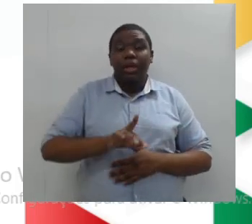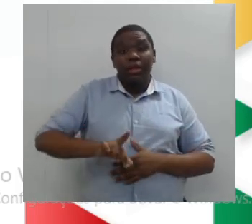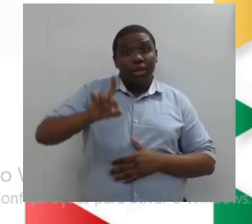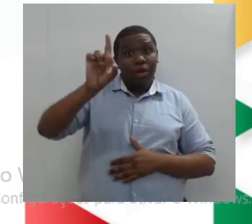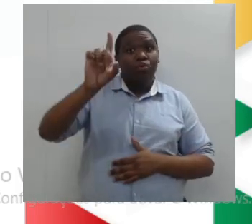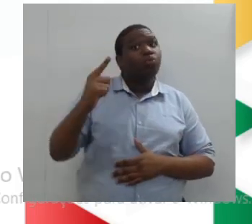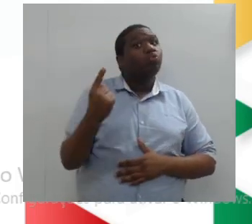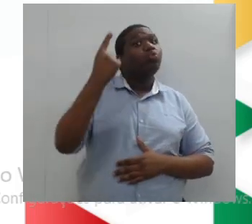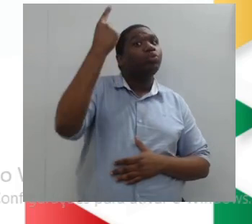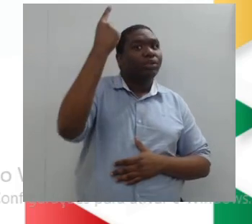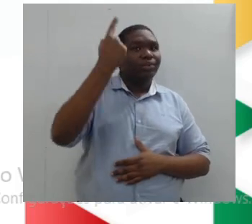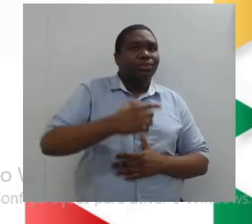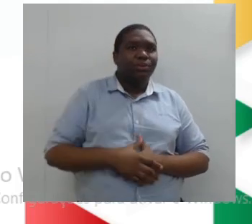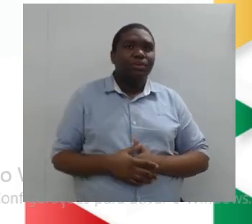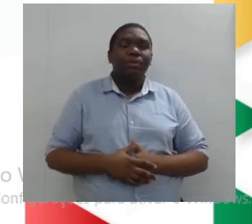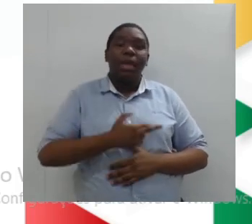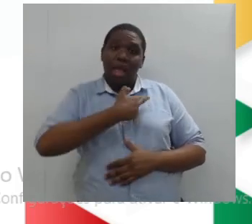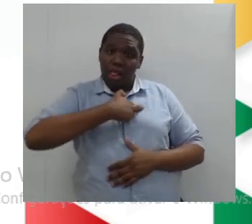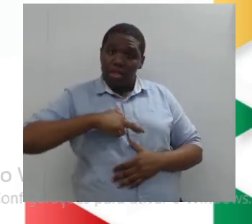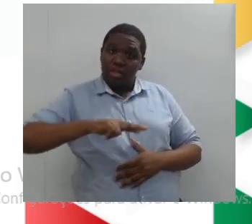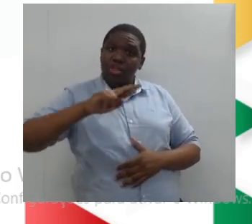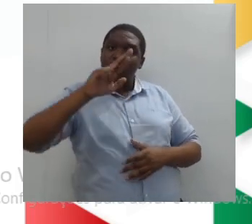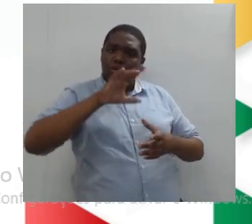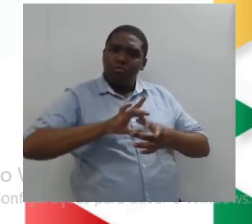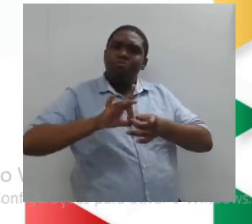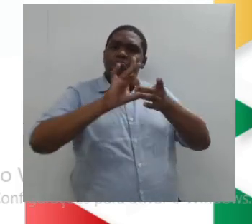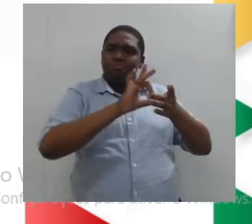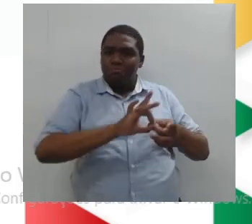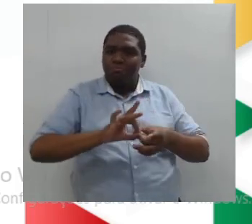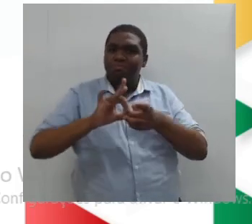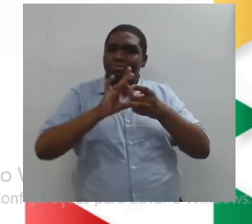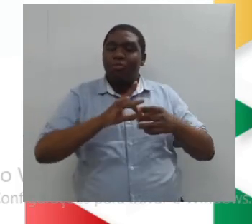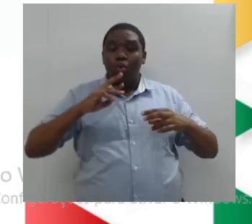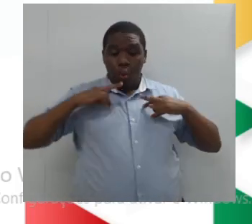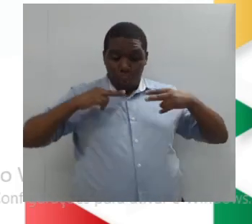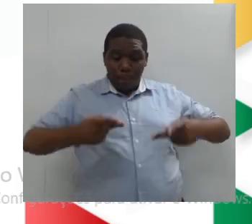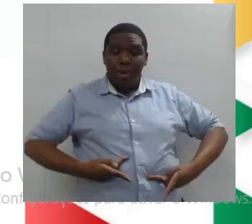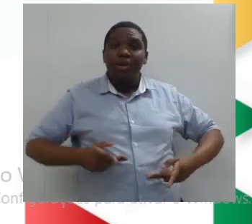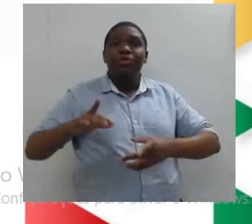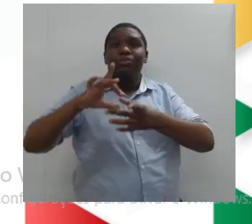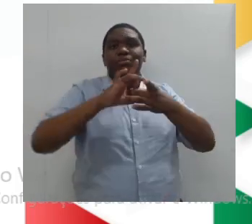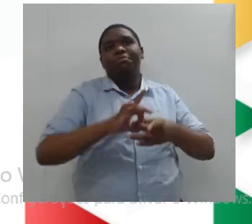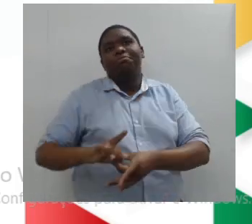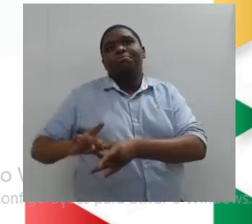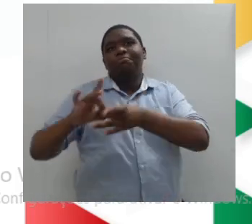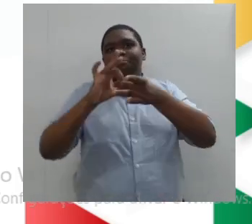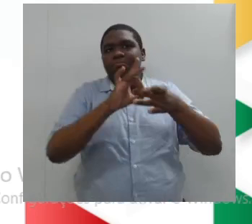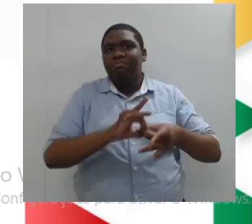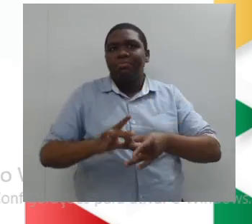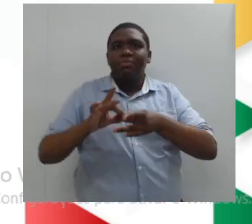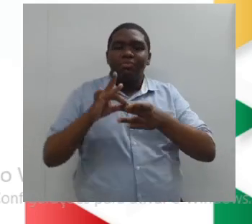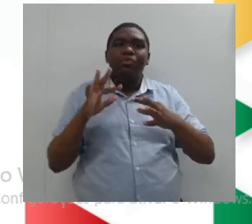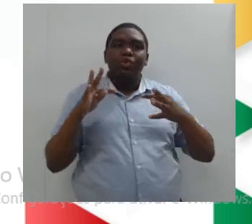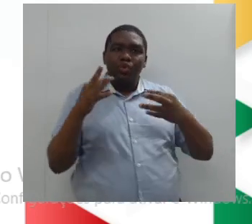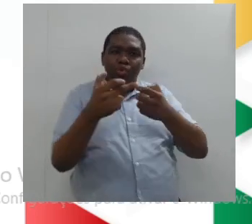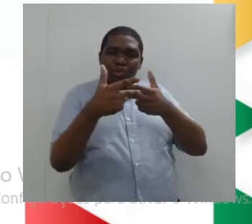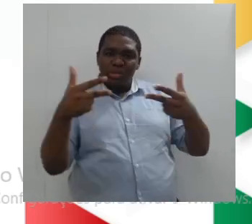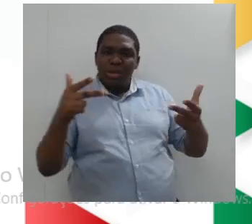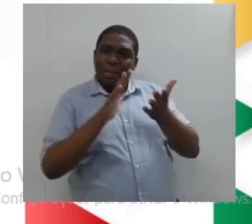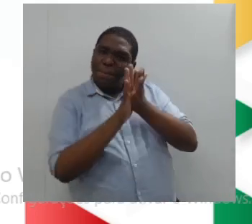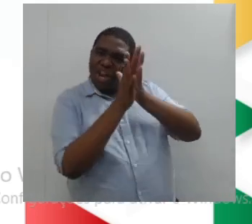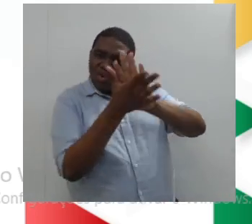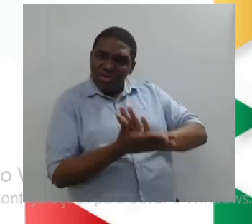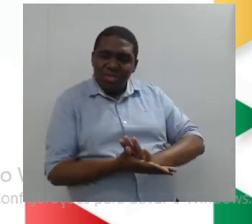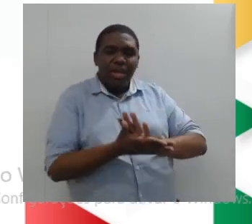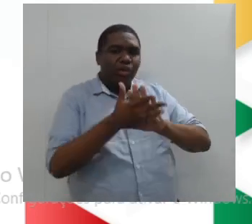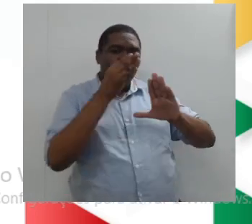Deus, unicidade das religiões, unicidade da humanidade, eliminação de todos os tipos de